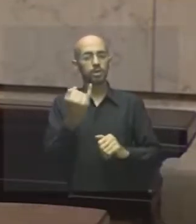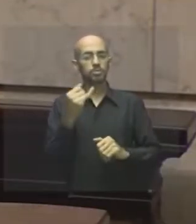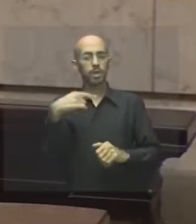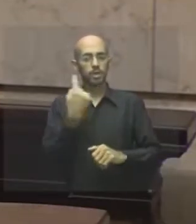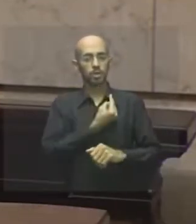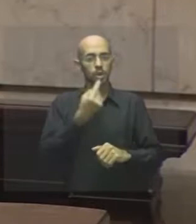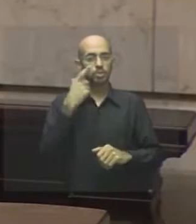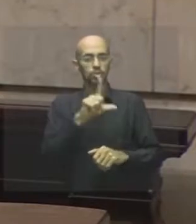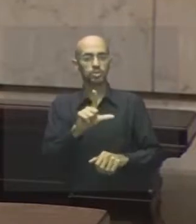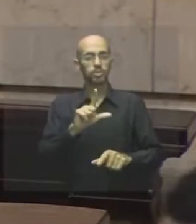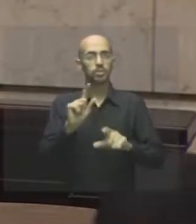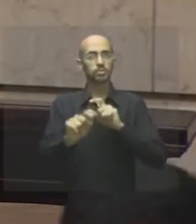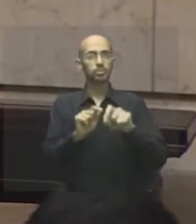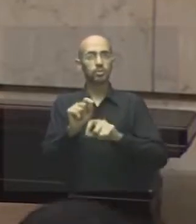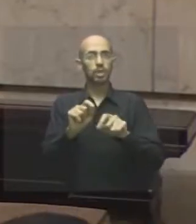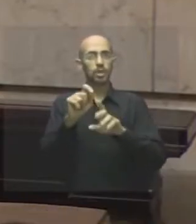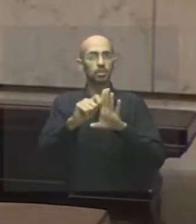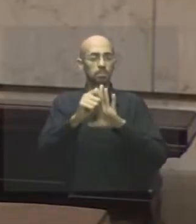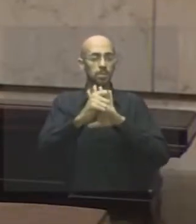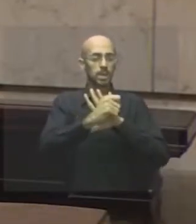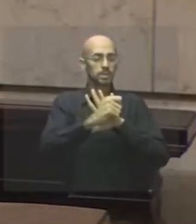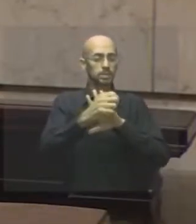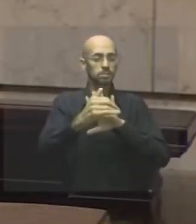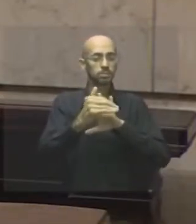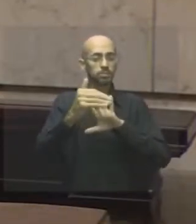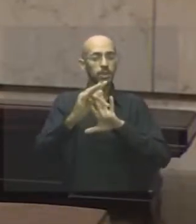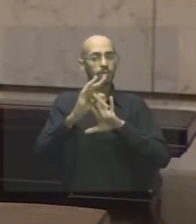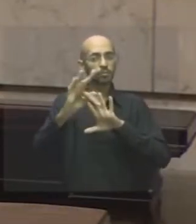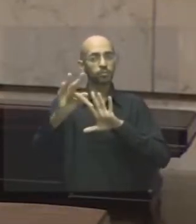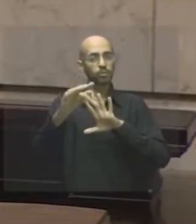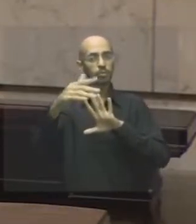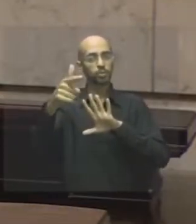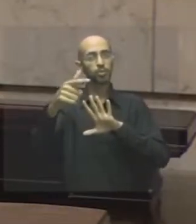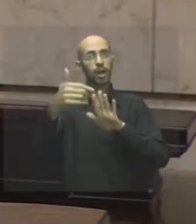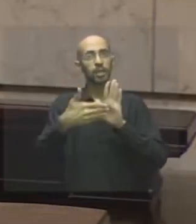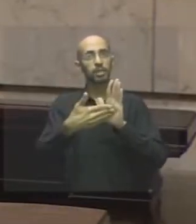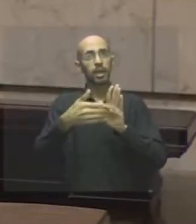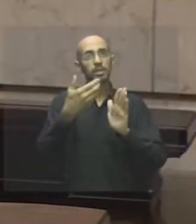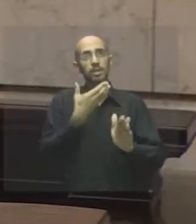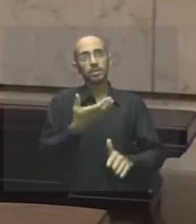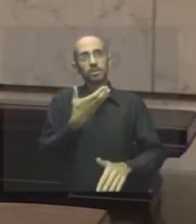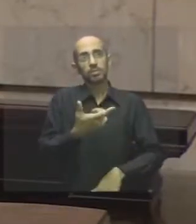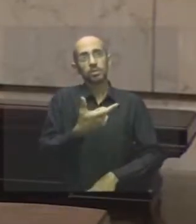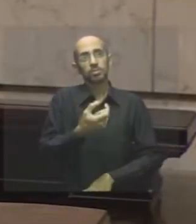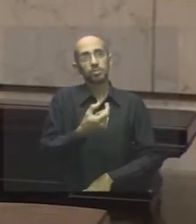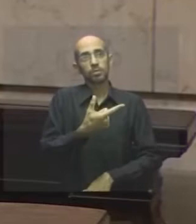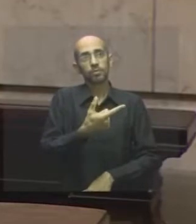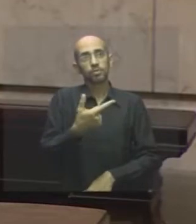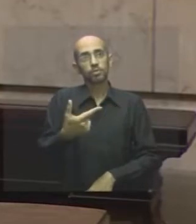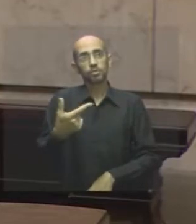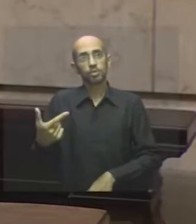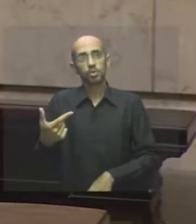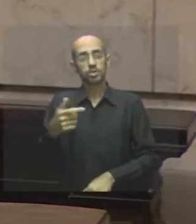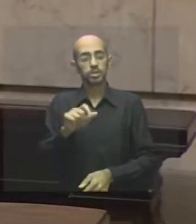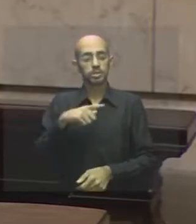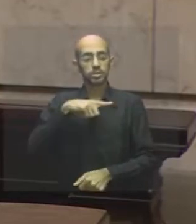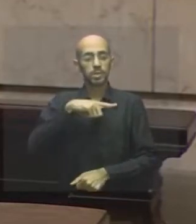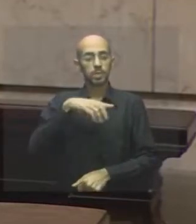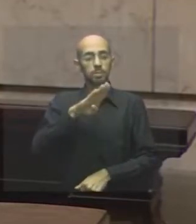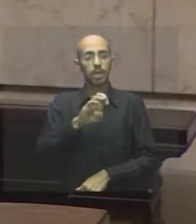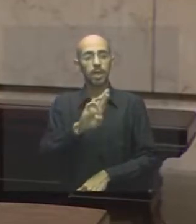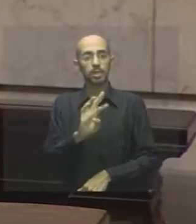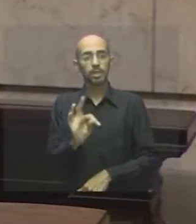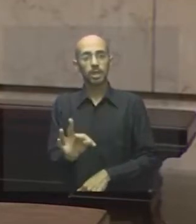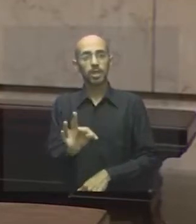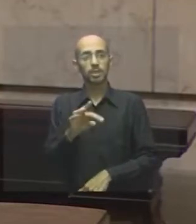possa, nos próximos meses, espero que até o término de 2022, ter um sistema BRT de muito maior qualidade